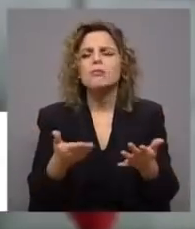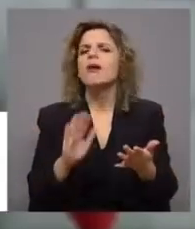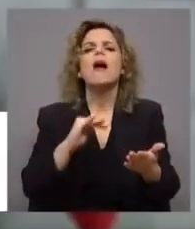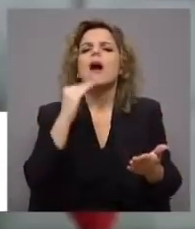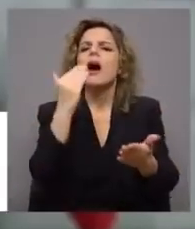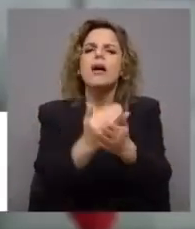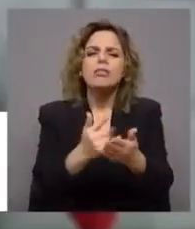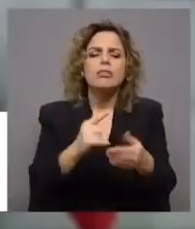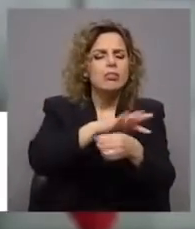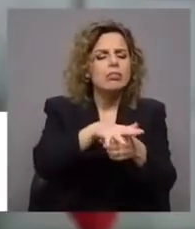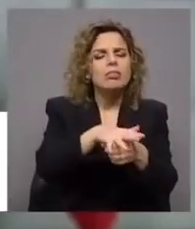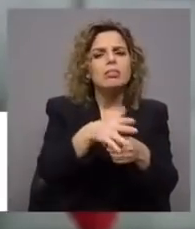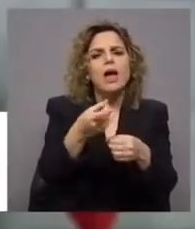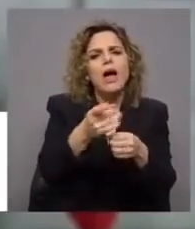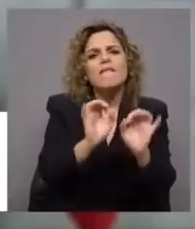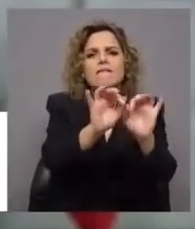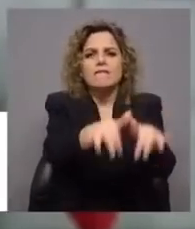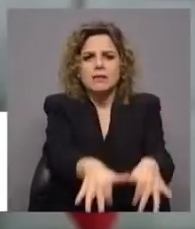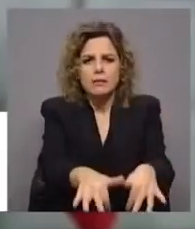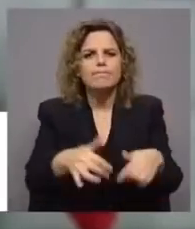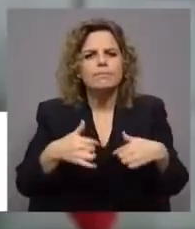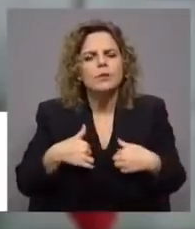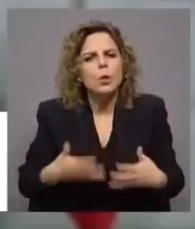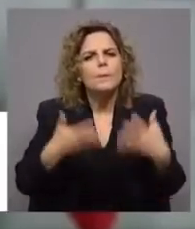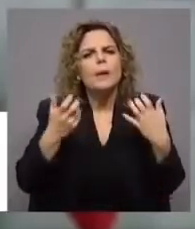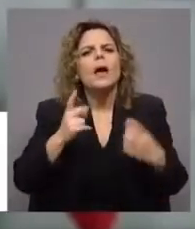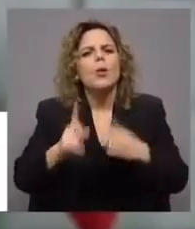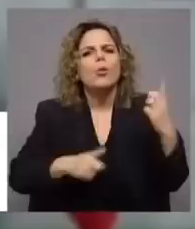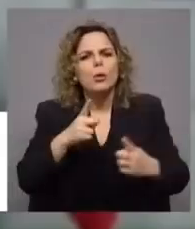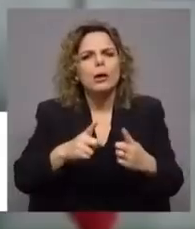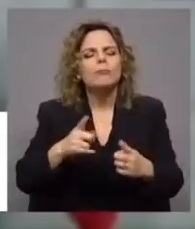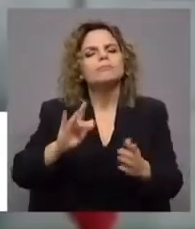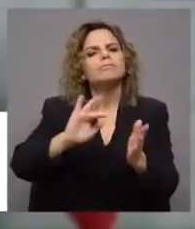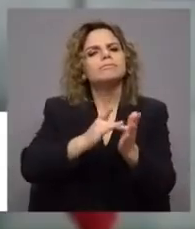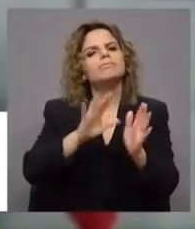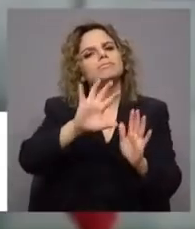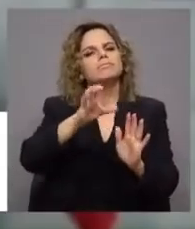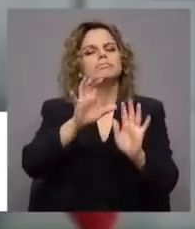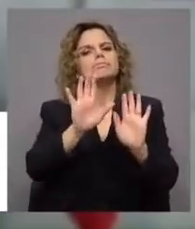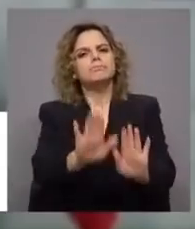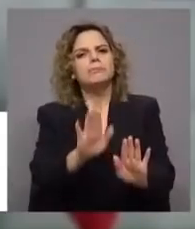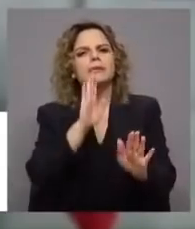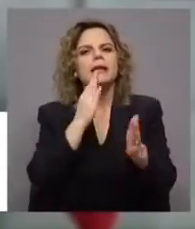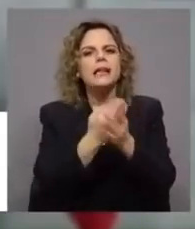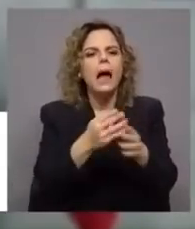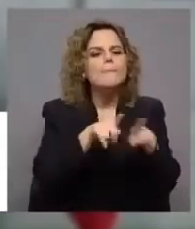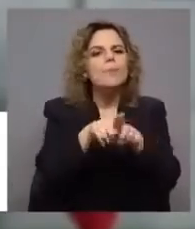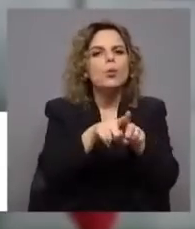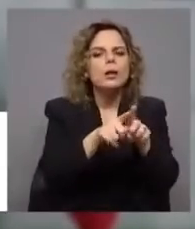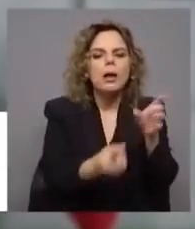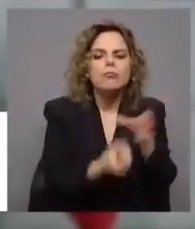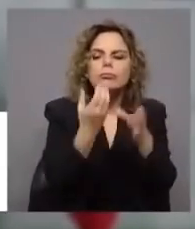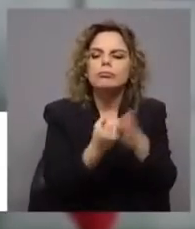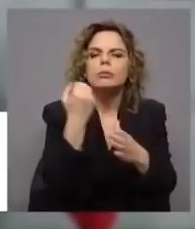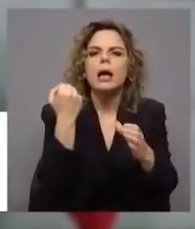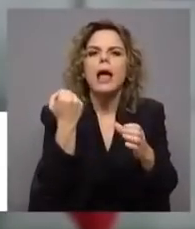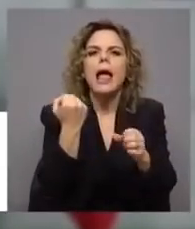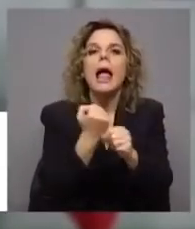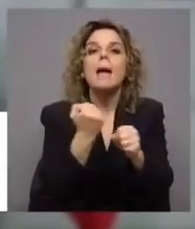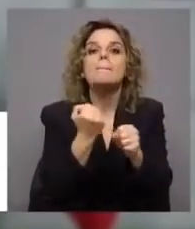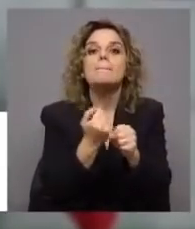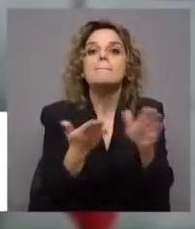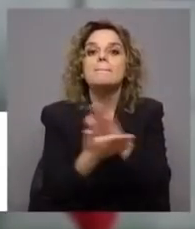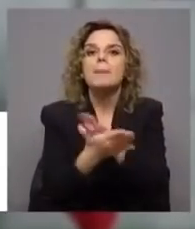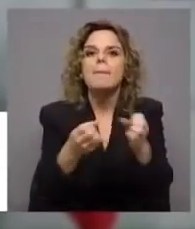a Covid-19. E eu estou interessado em que o país tenha uma política de geração de empregos, porque nós tivemos um desemprego